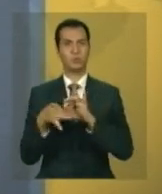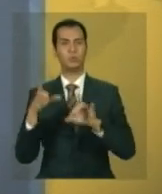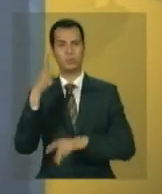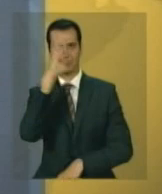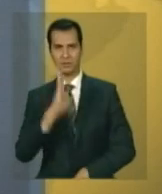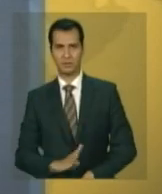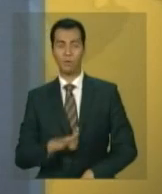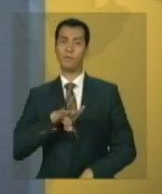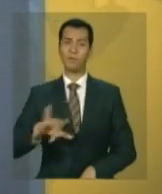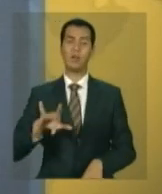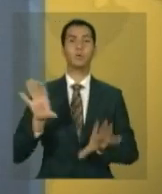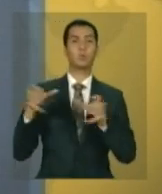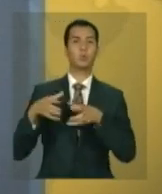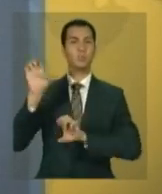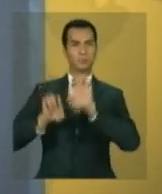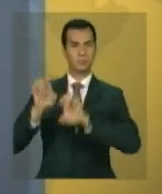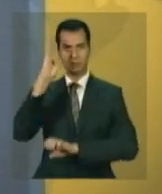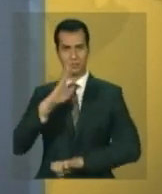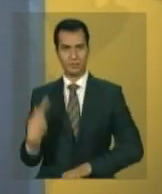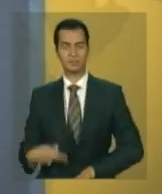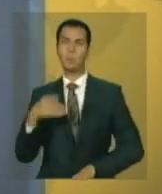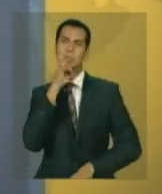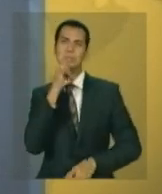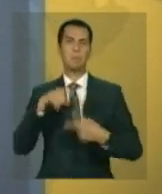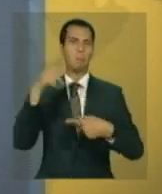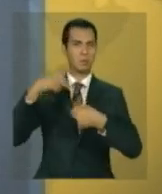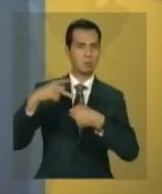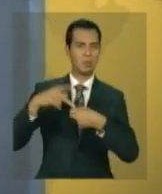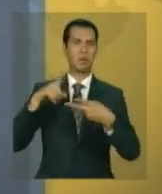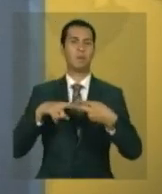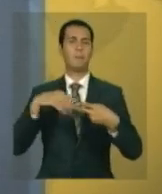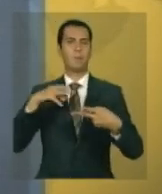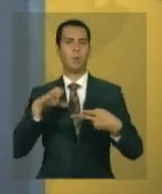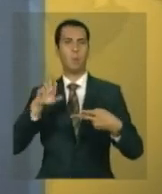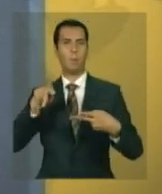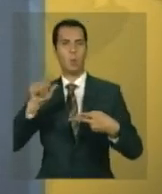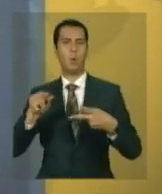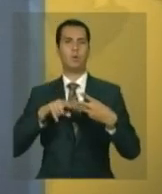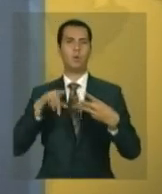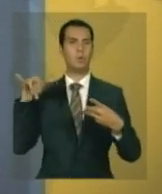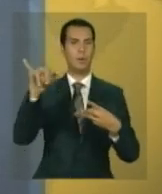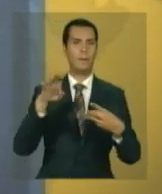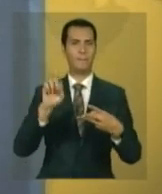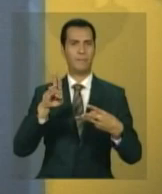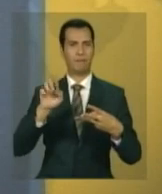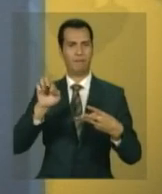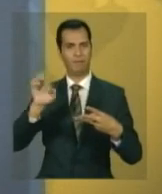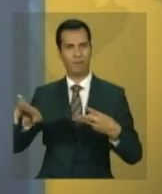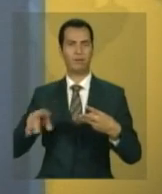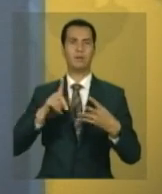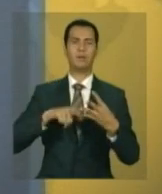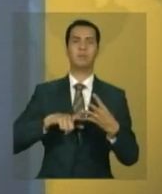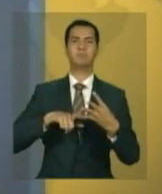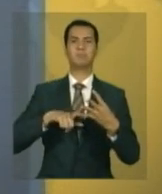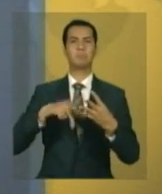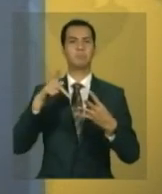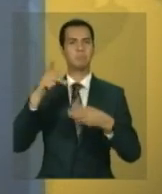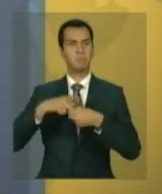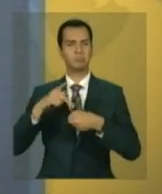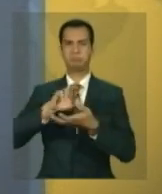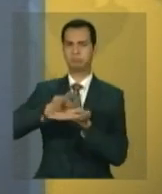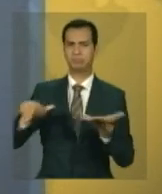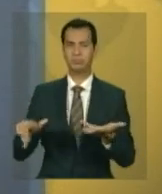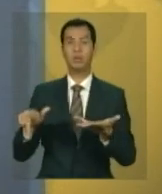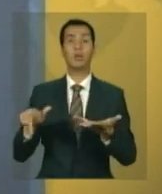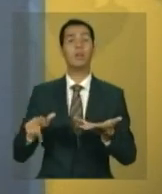brasileiras como a Petrobras, Vale, Eletrobras, Marco Polo e Embraer. Na ocasião, será apresentada a